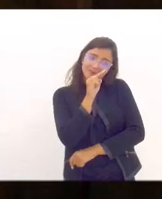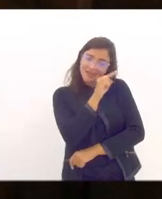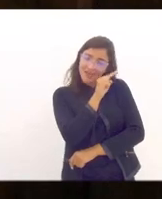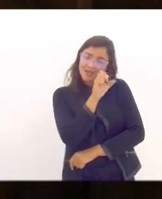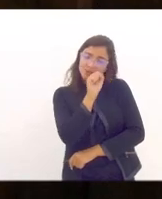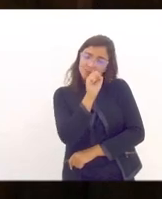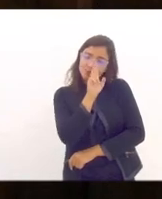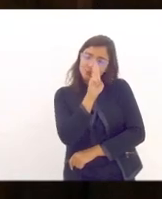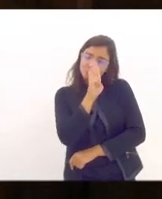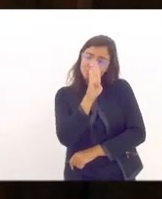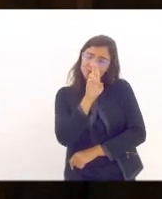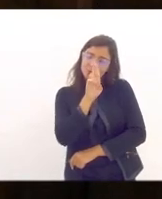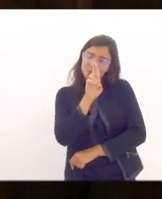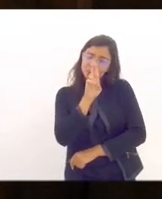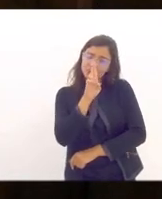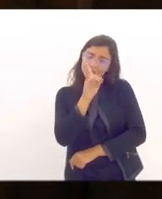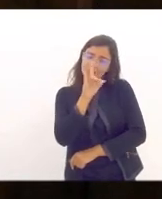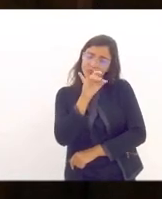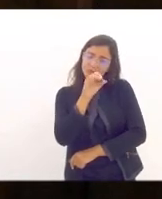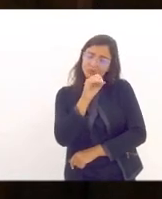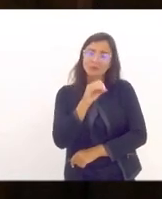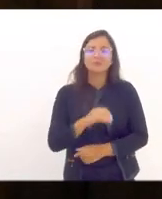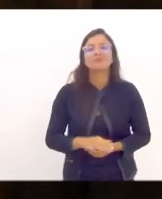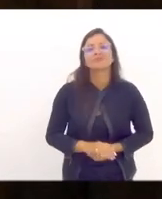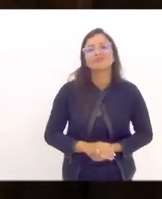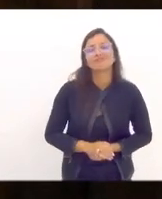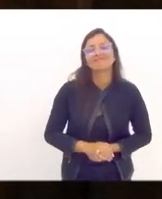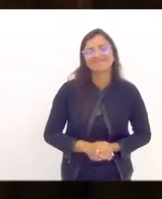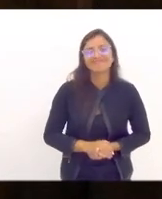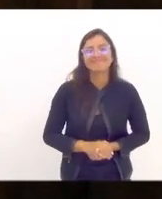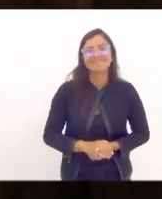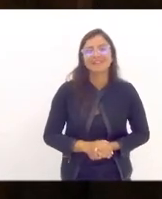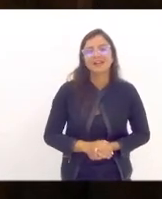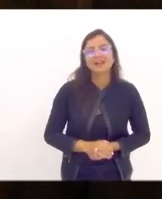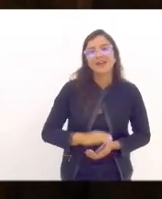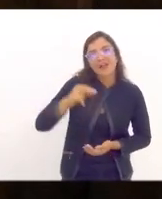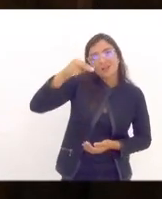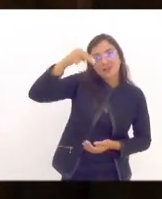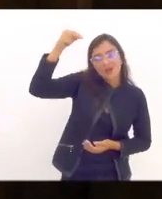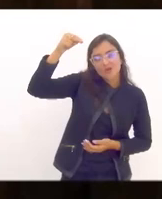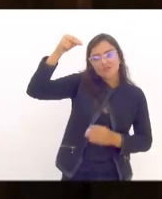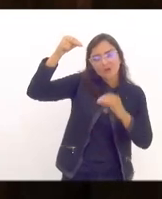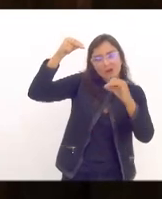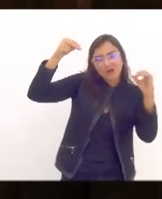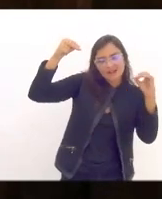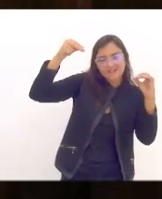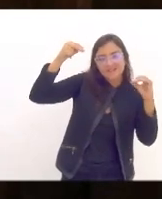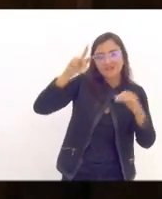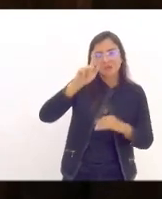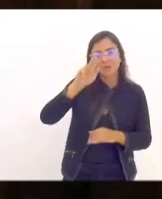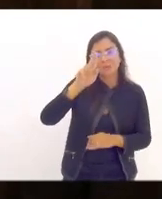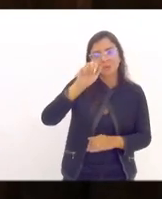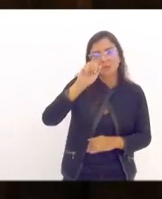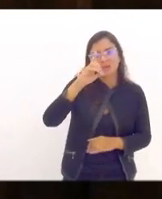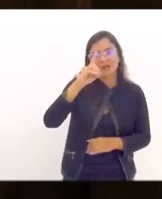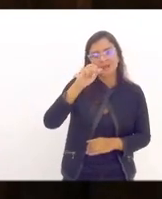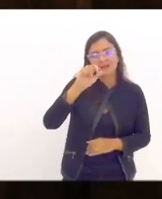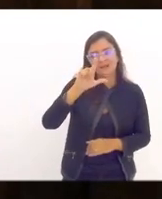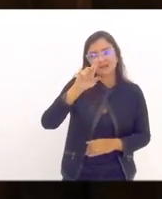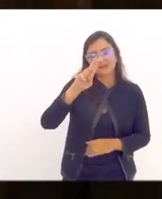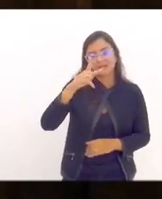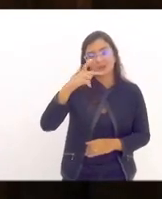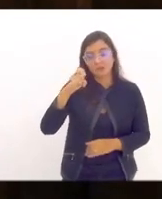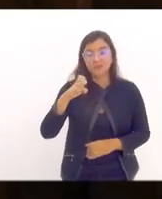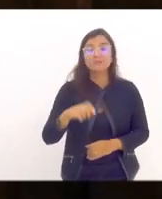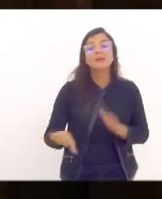exatamente no limite da Zona Norte Zona Oeste em Guadalupe a primeira sala popular de cinema digital do